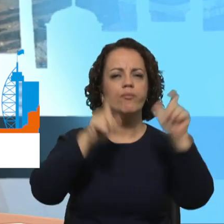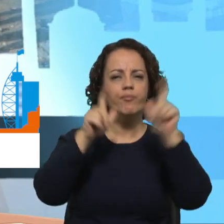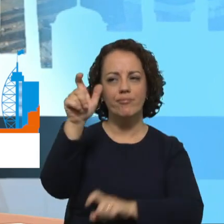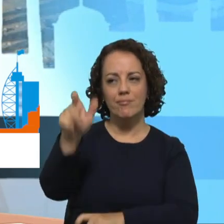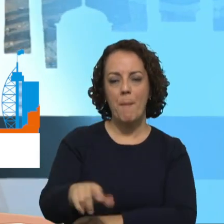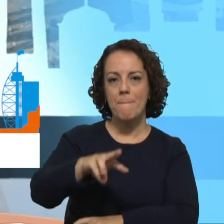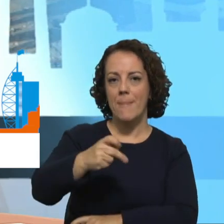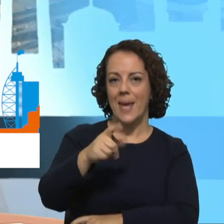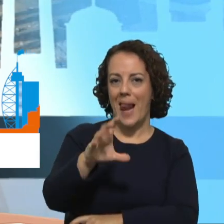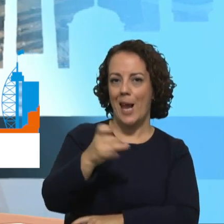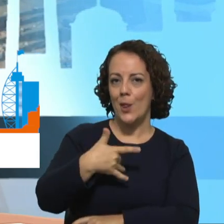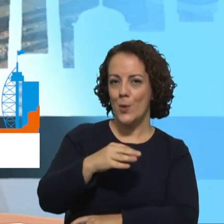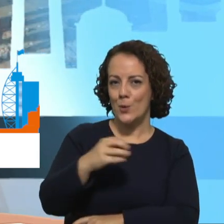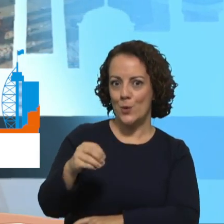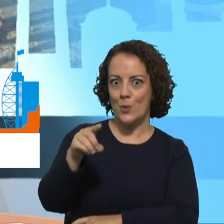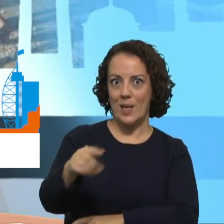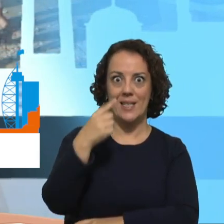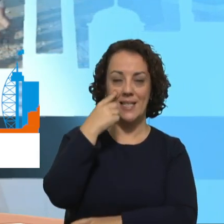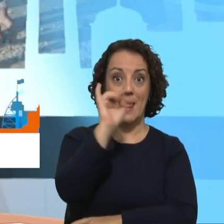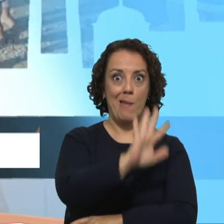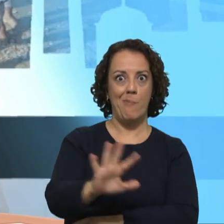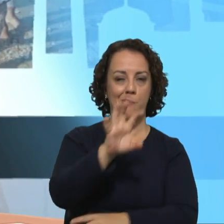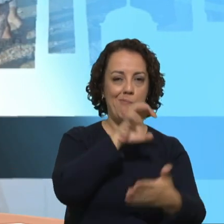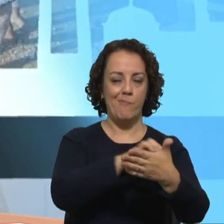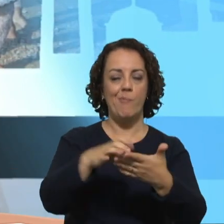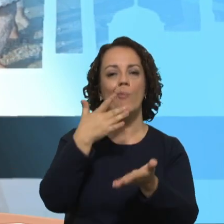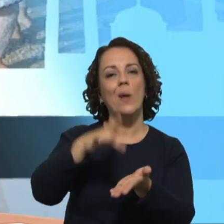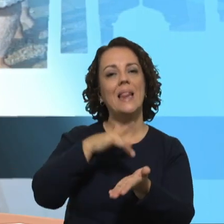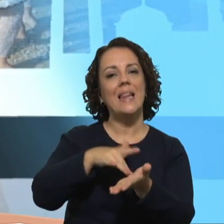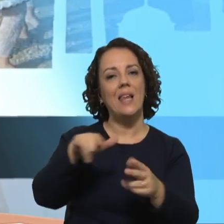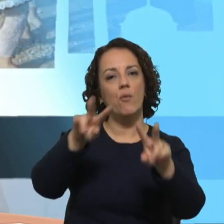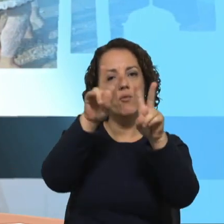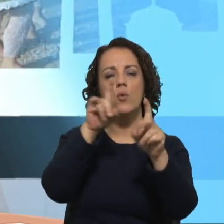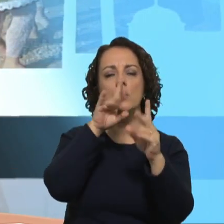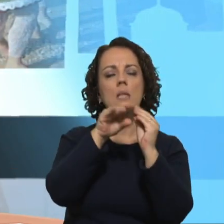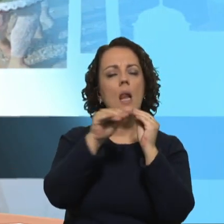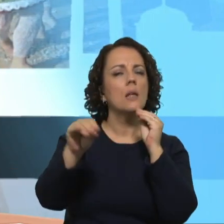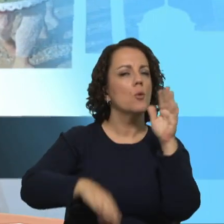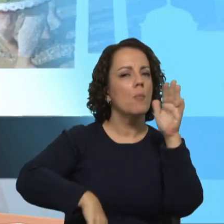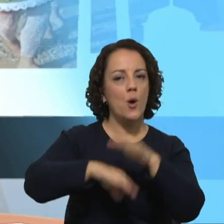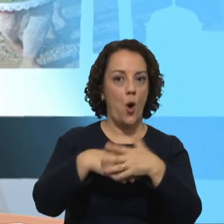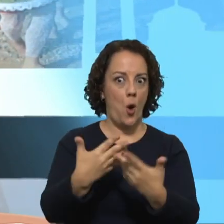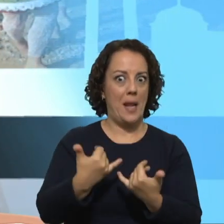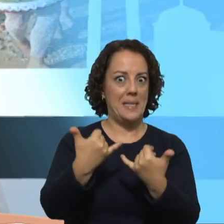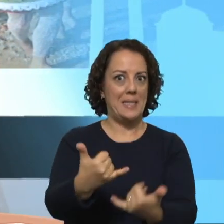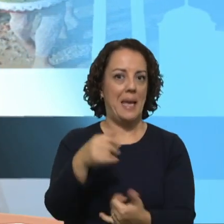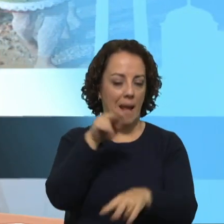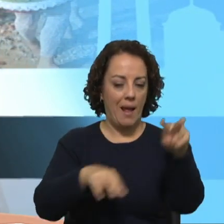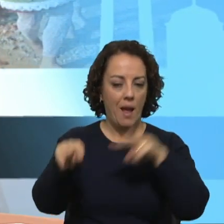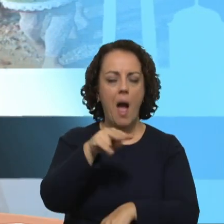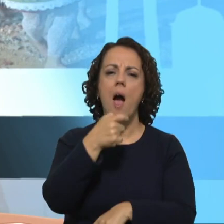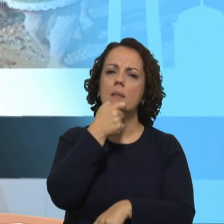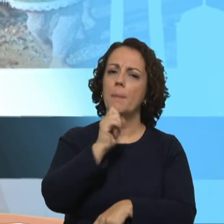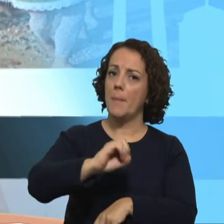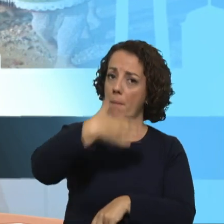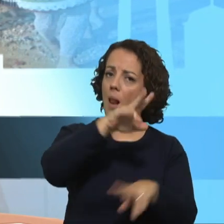Miguel Cardoso. Essas imagens estão agora no livro Do Silêncio Maior, que vamos conhecer já a seguir, logo após os